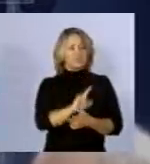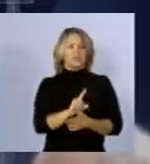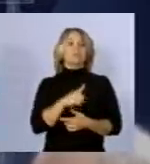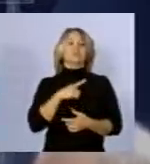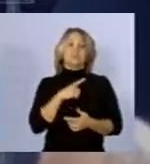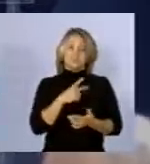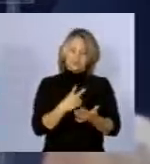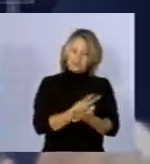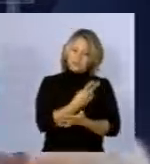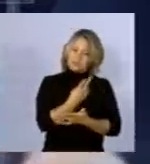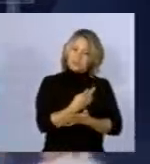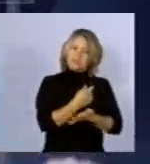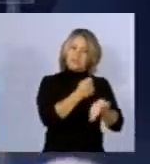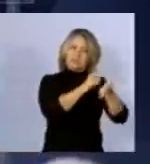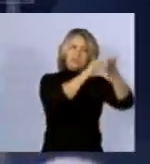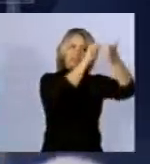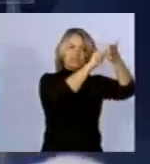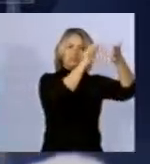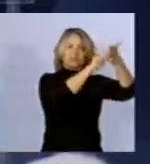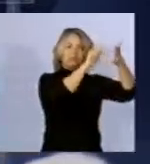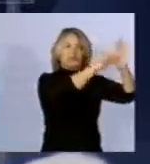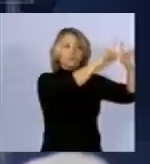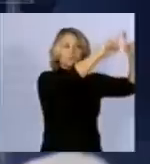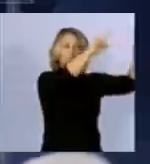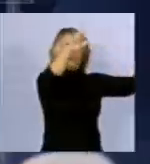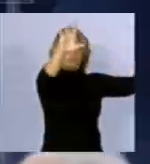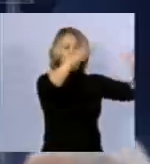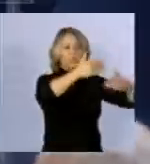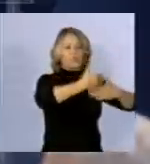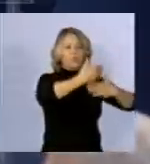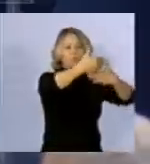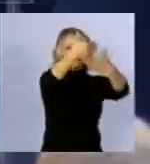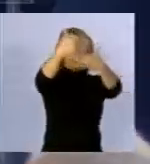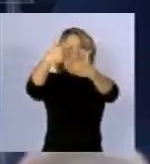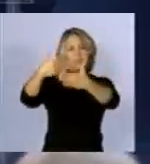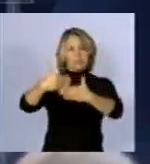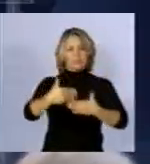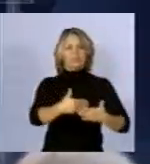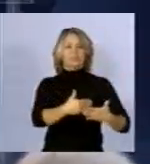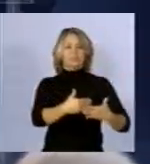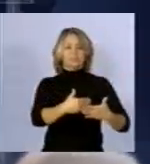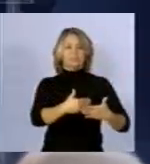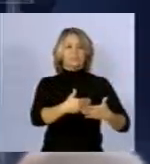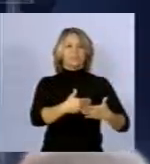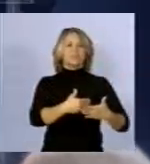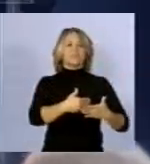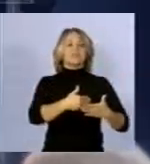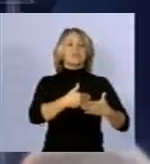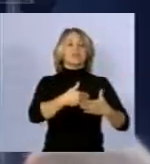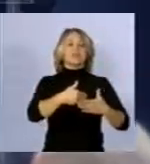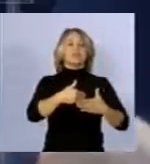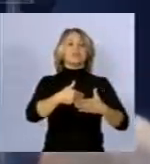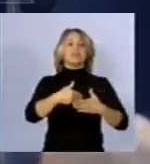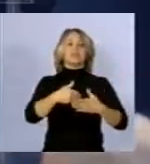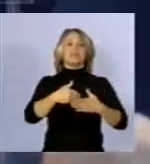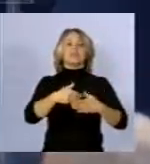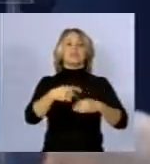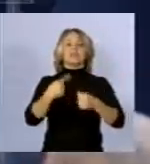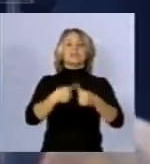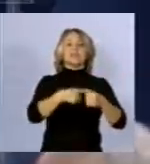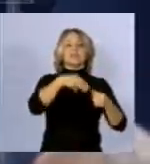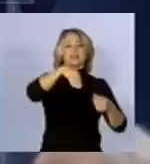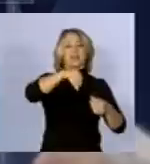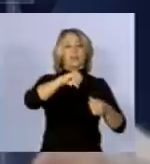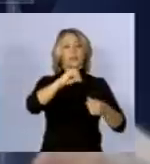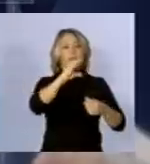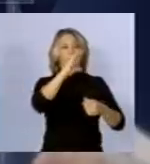lá descrito no no muro né Eh da da concessionária na mota da Moca os fios de